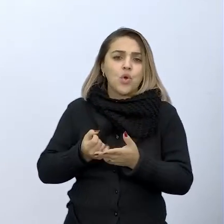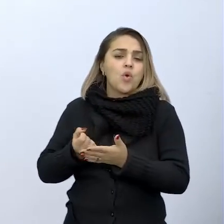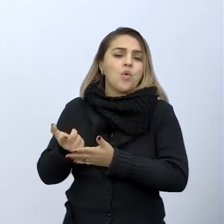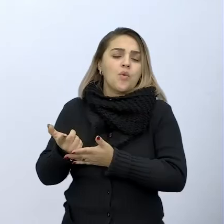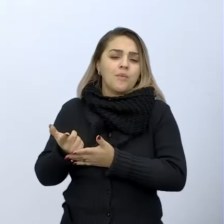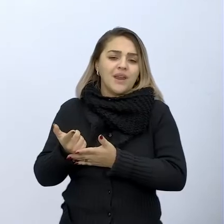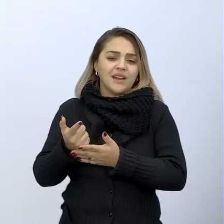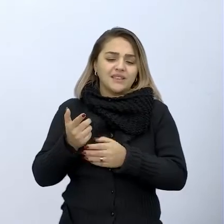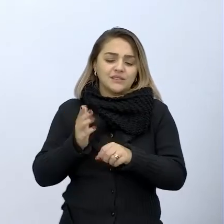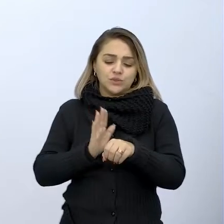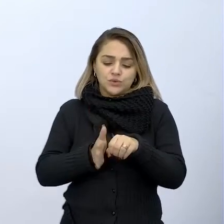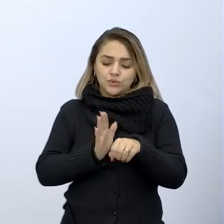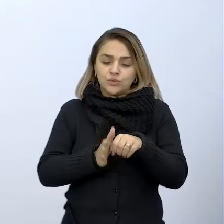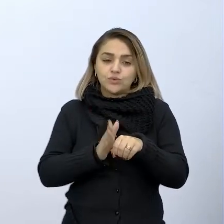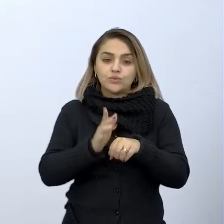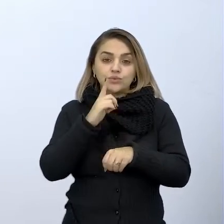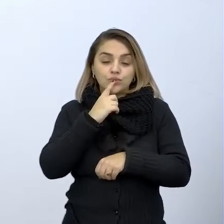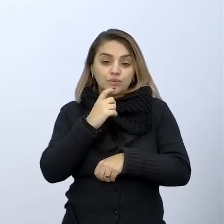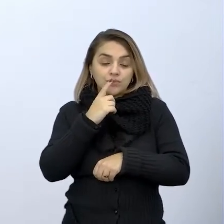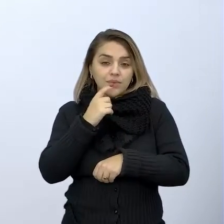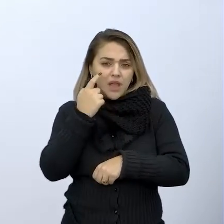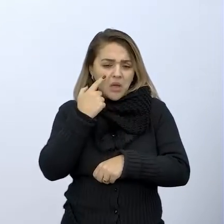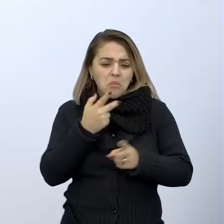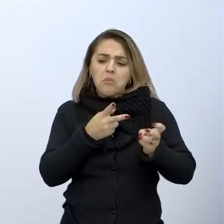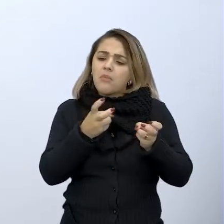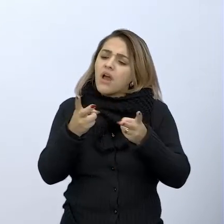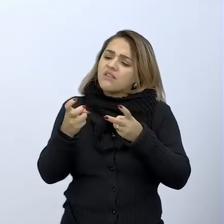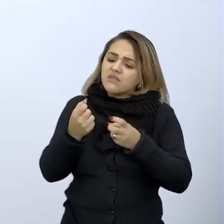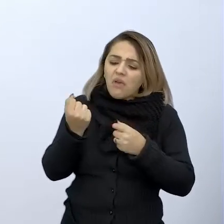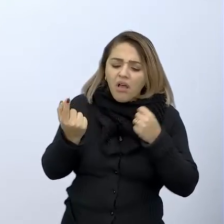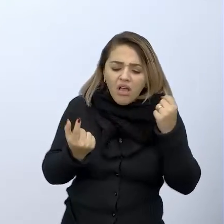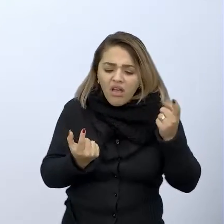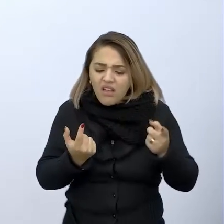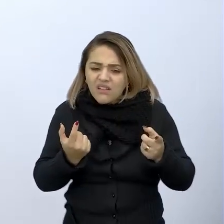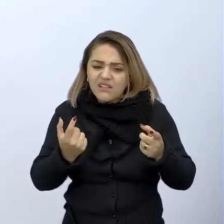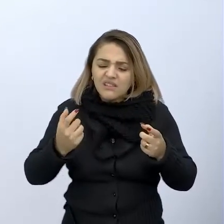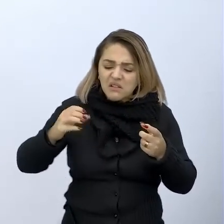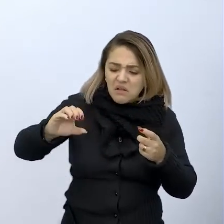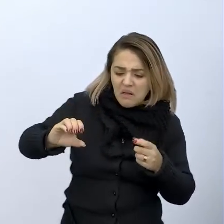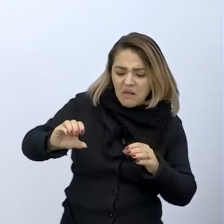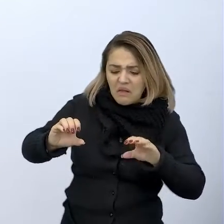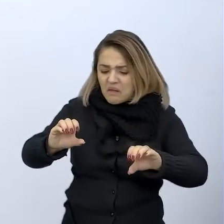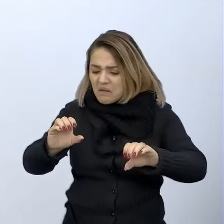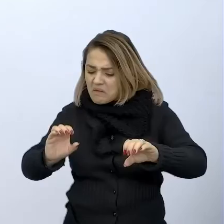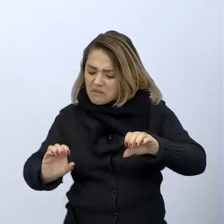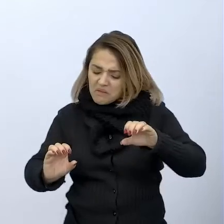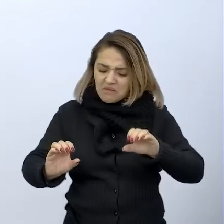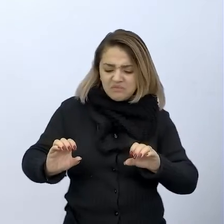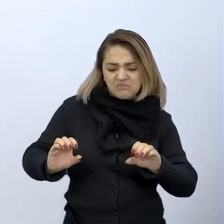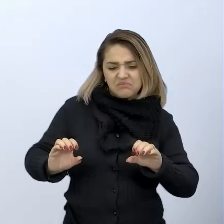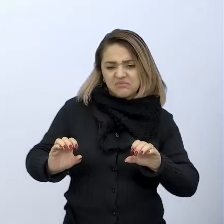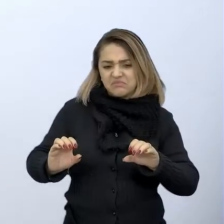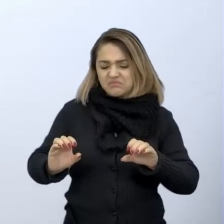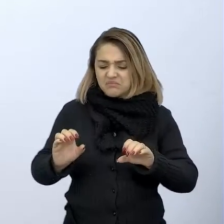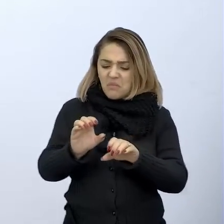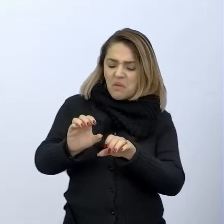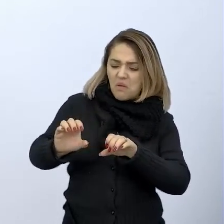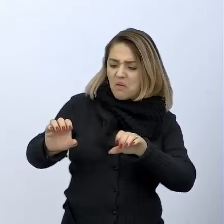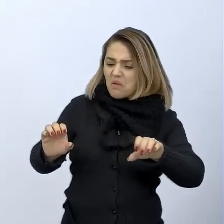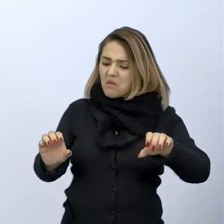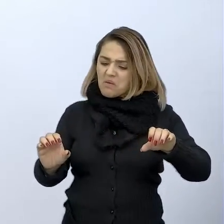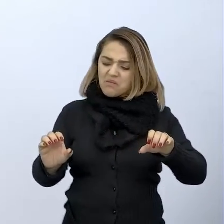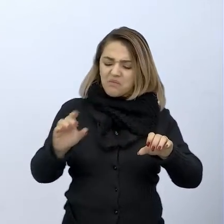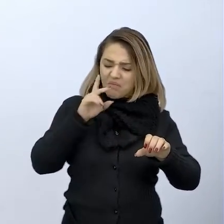curiosa. Alguns tomates estavam assim, colocados de lado, né? Segregados, eles